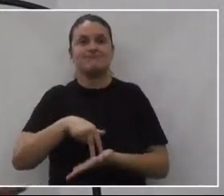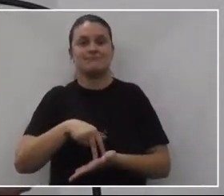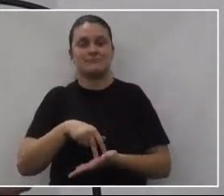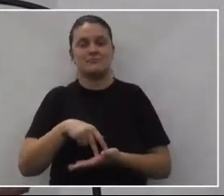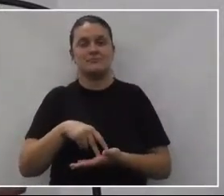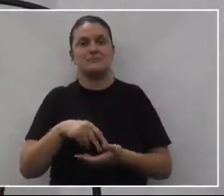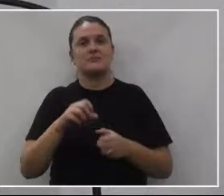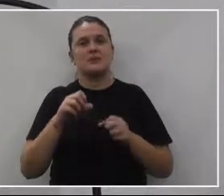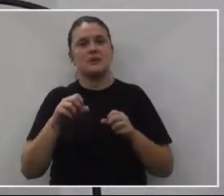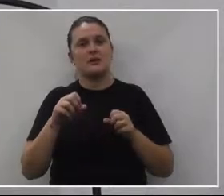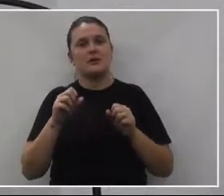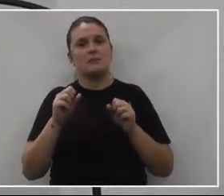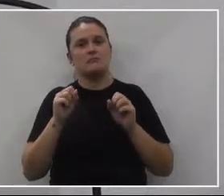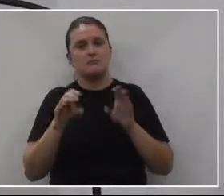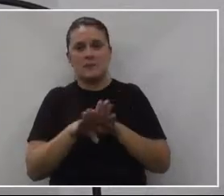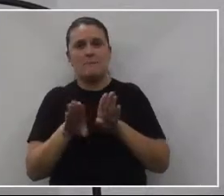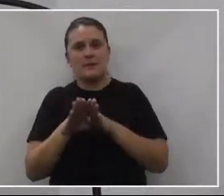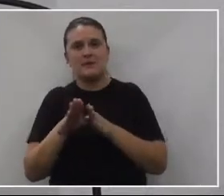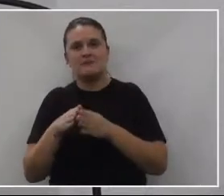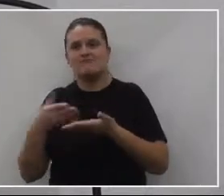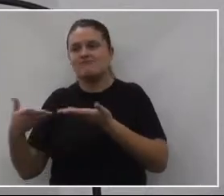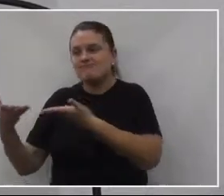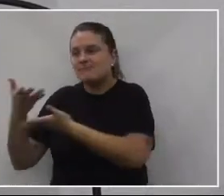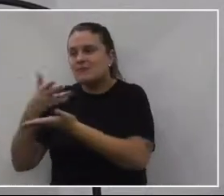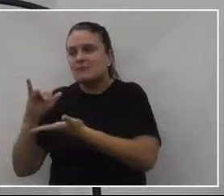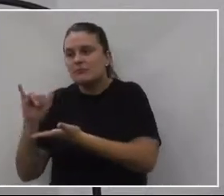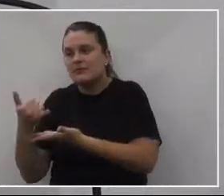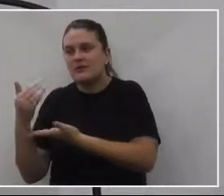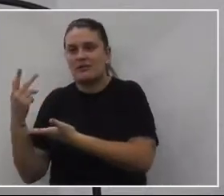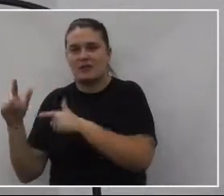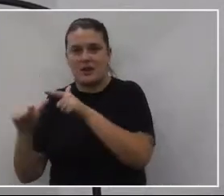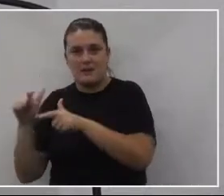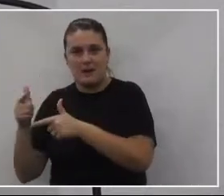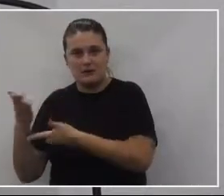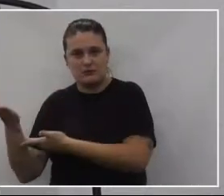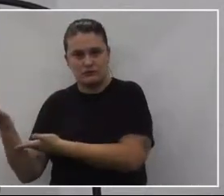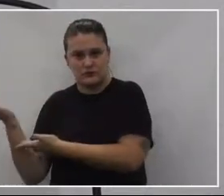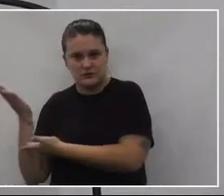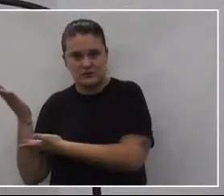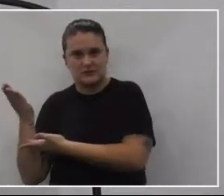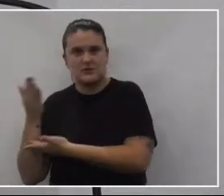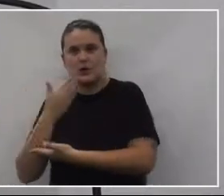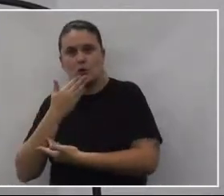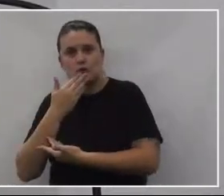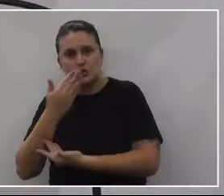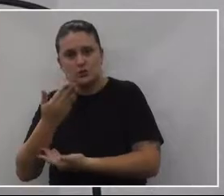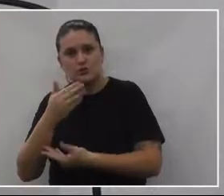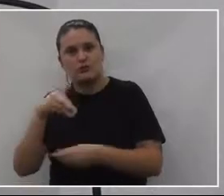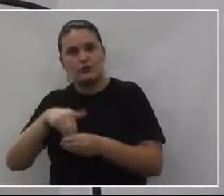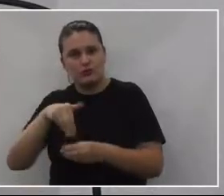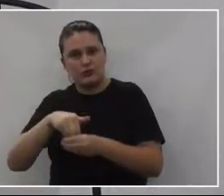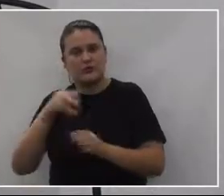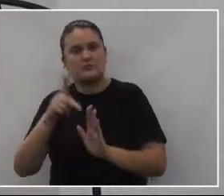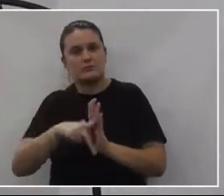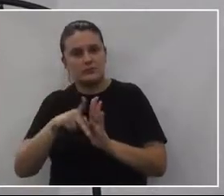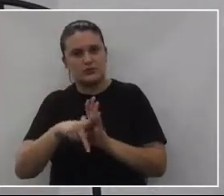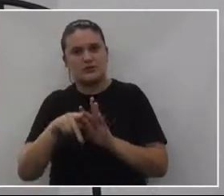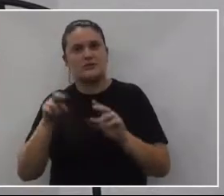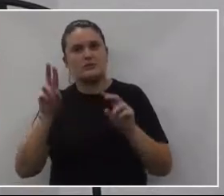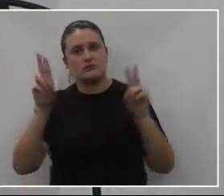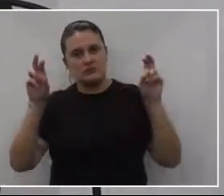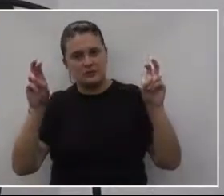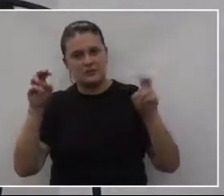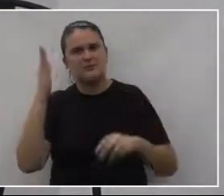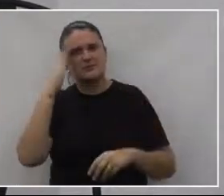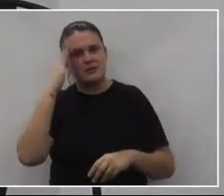poder prestigiar, acima de todo, o trabalho que os senhores estão fazendo, que merece aí todos os elogios, de votar projetos dessa natureza. E nós sabemos que vem mais